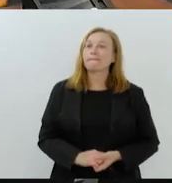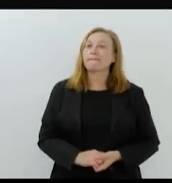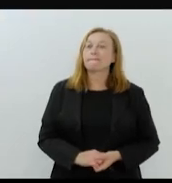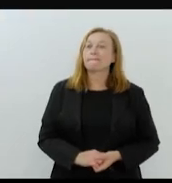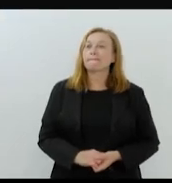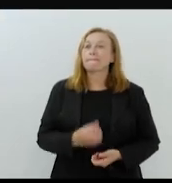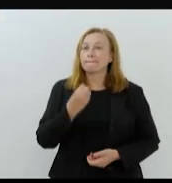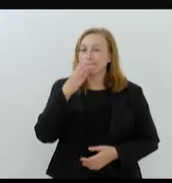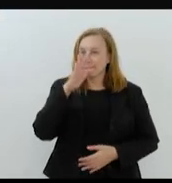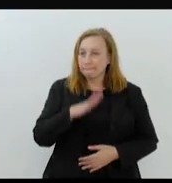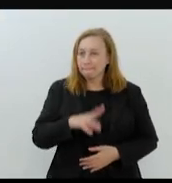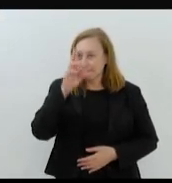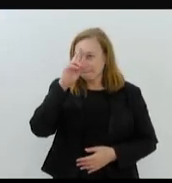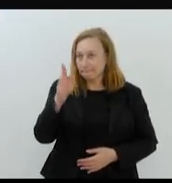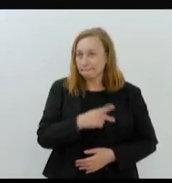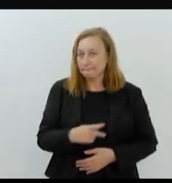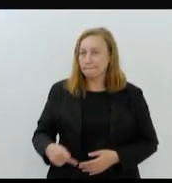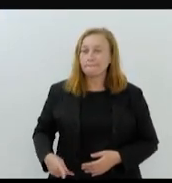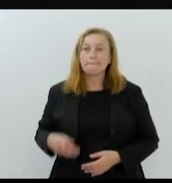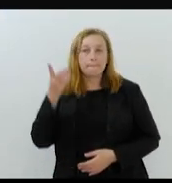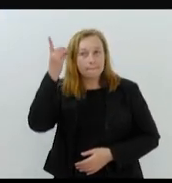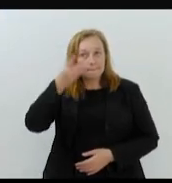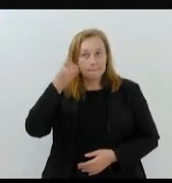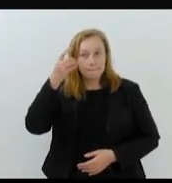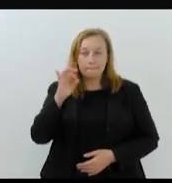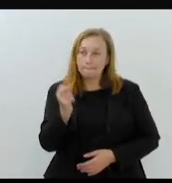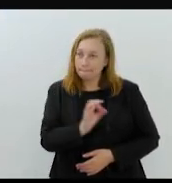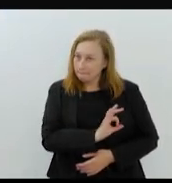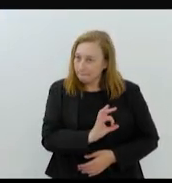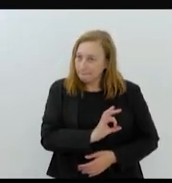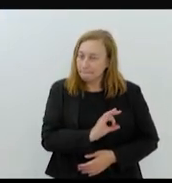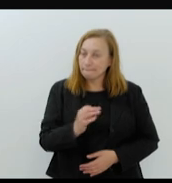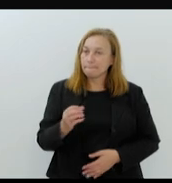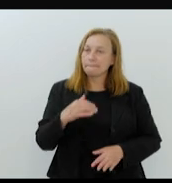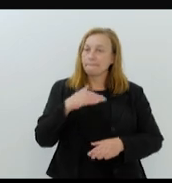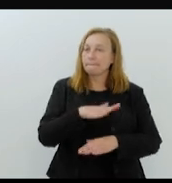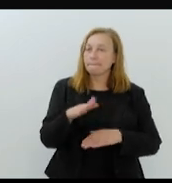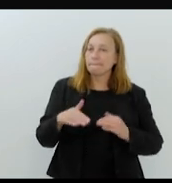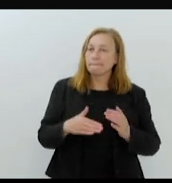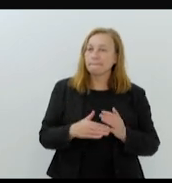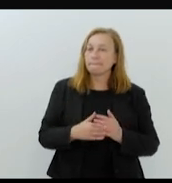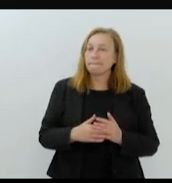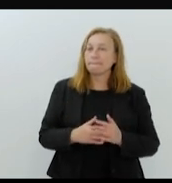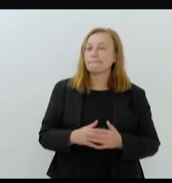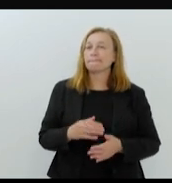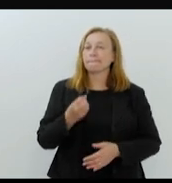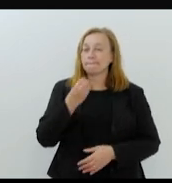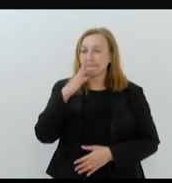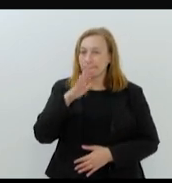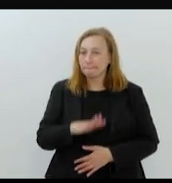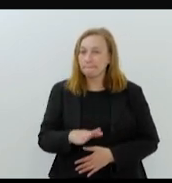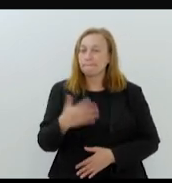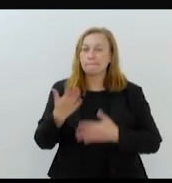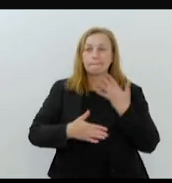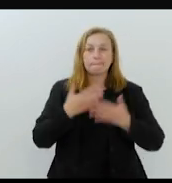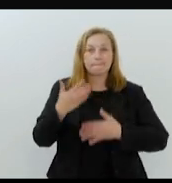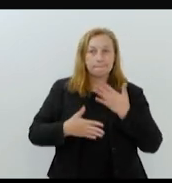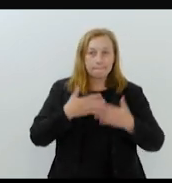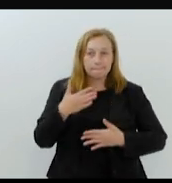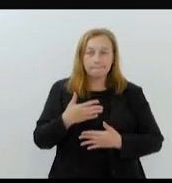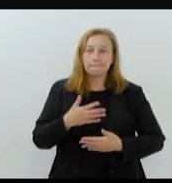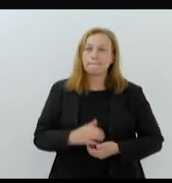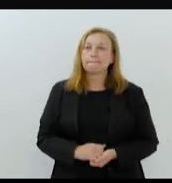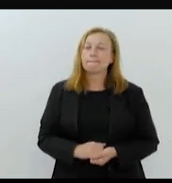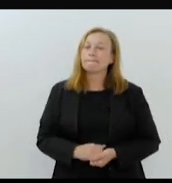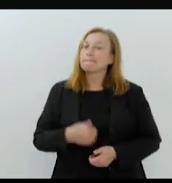Boa tarde, presidente, deputada Marta Rocha. Boa tarde a todos e a todas. É com muita alegria, né, que eu venho,